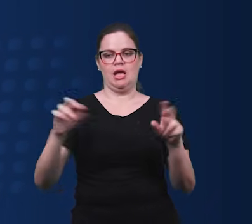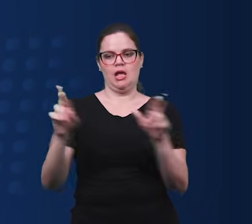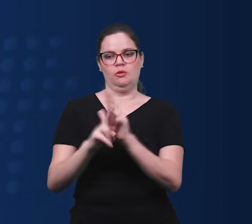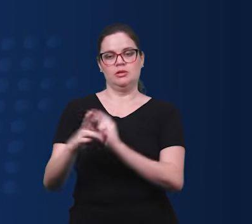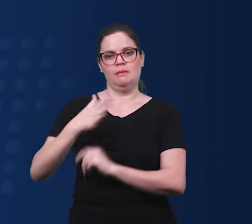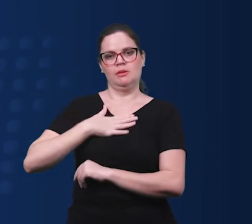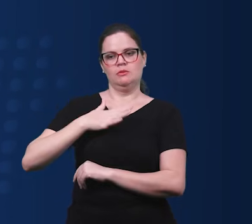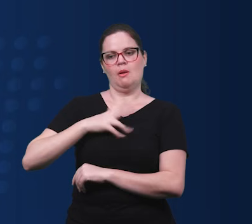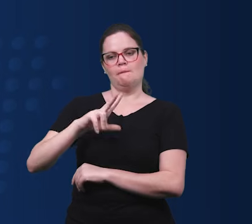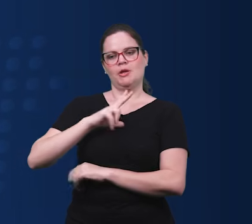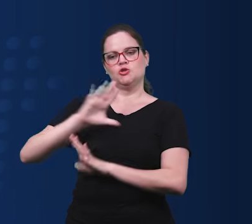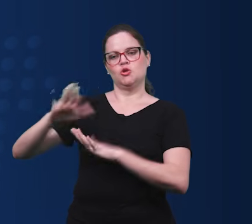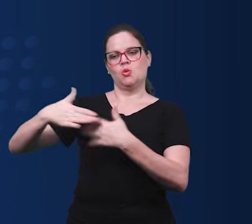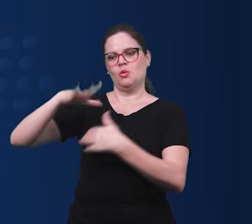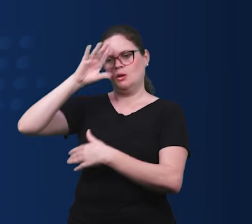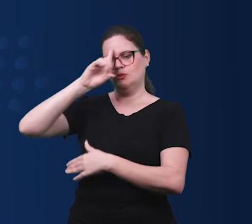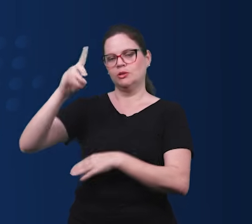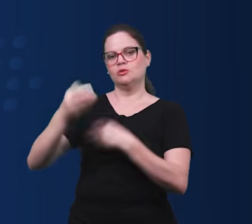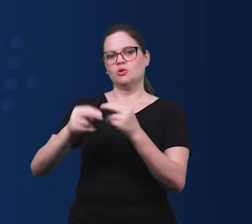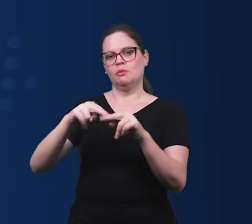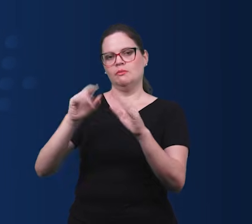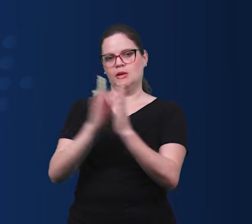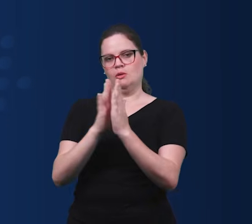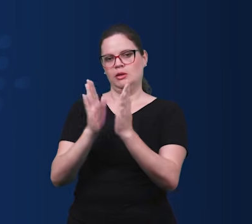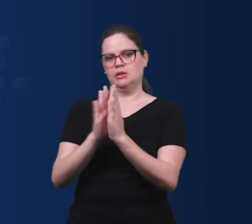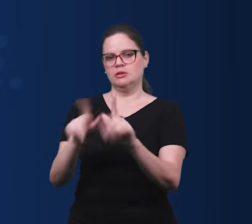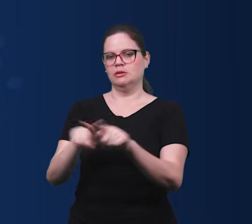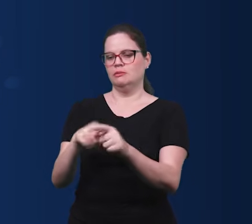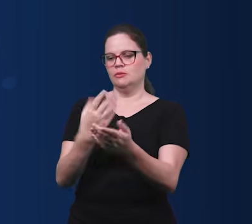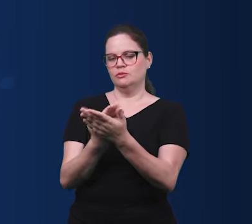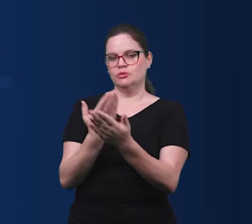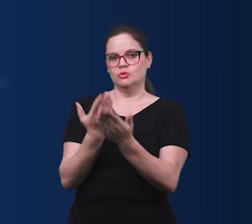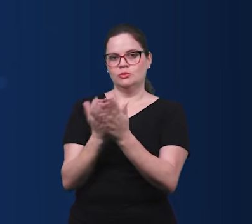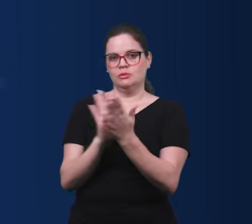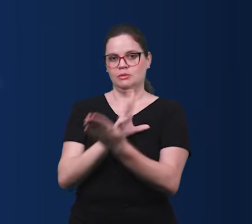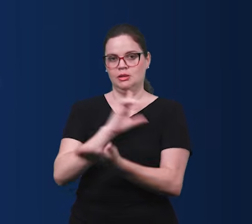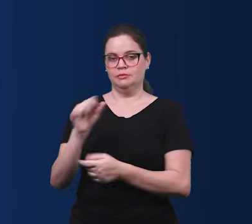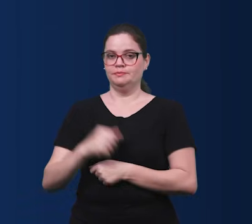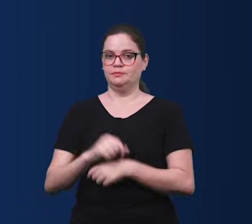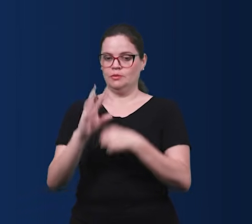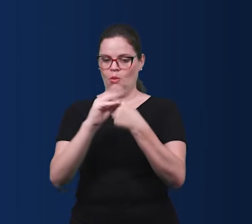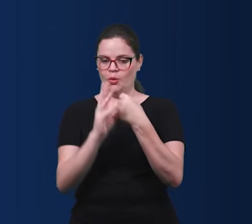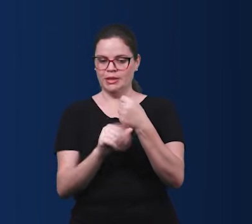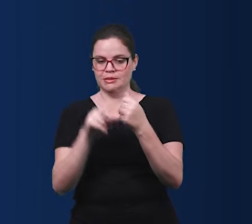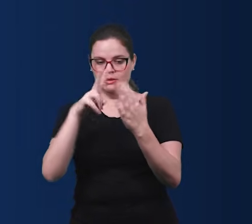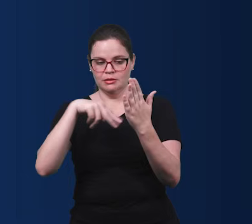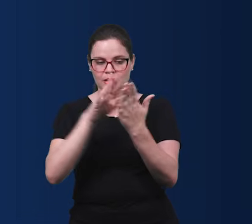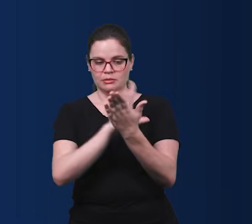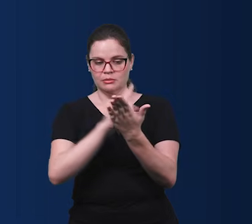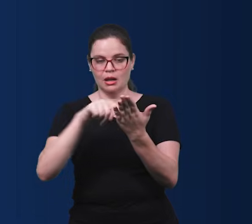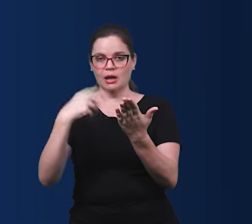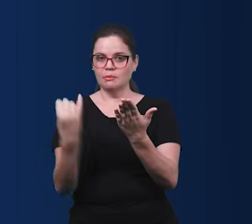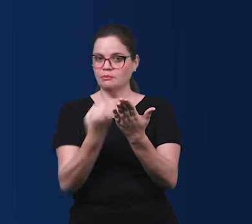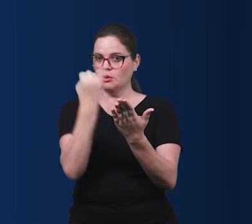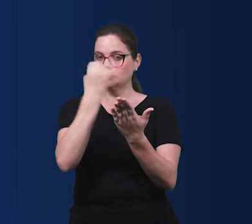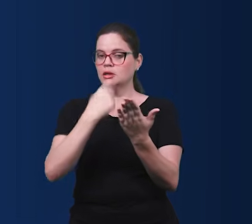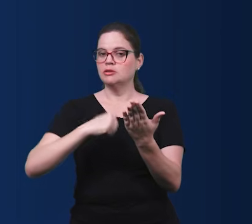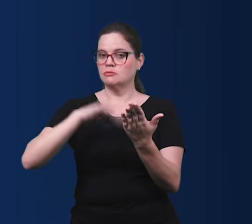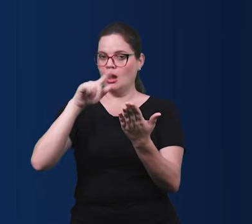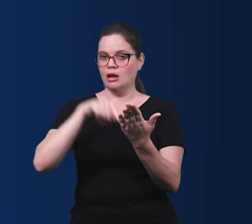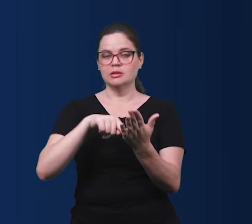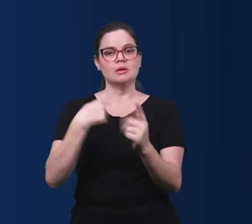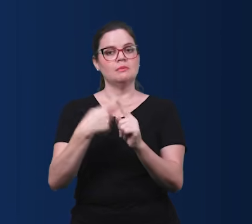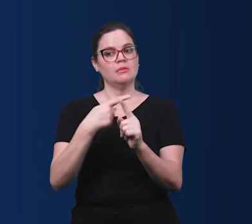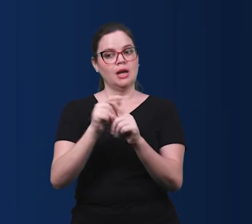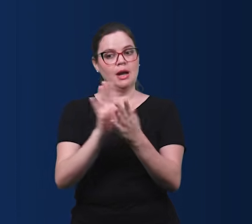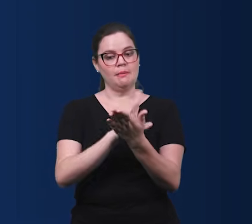íntimo com Deus, através da oração e do estudo da palavra do Senhor. O conhecimento da palavra é fundamental nessa hora,